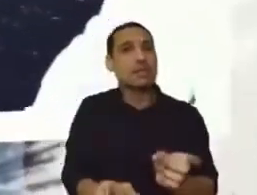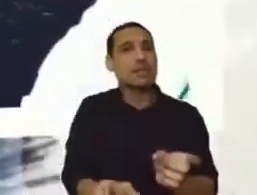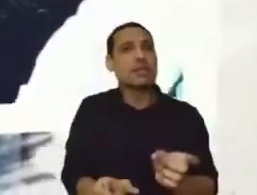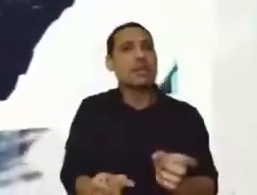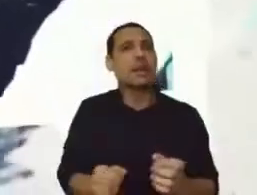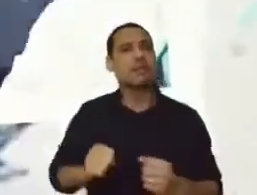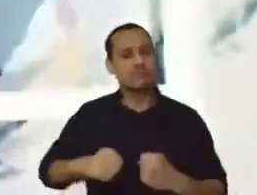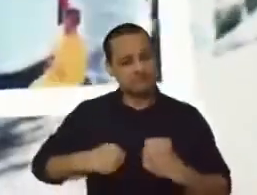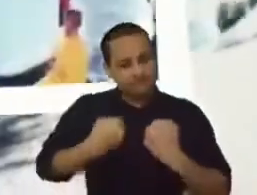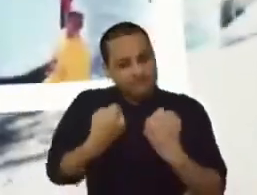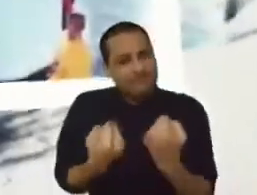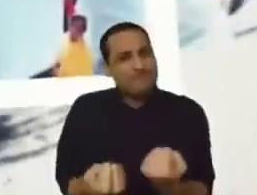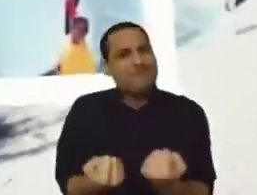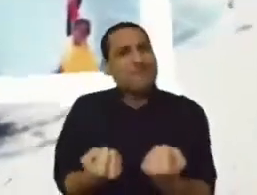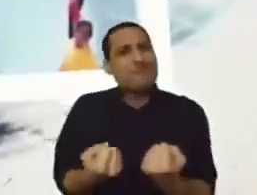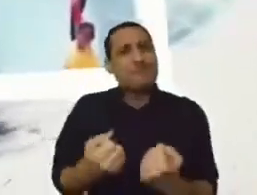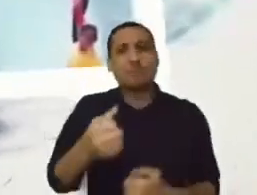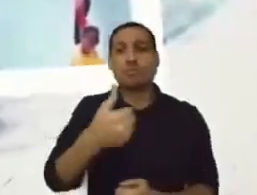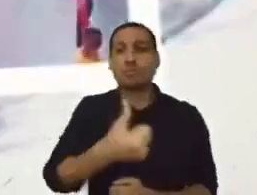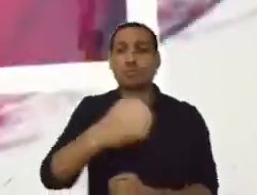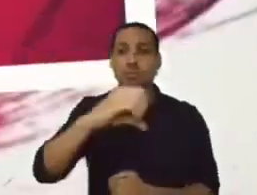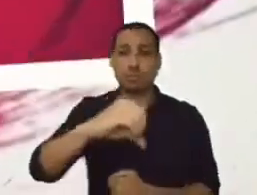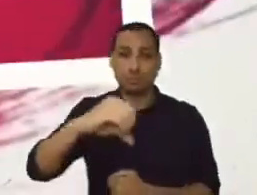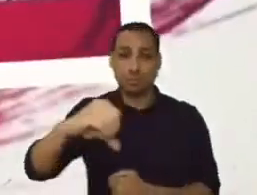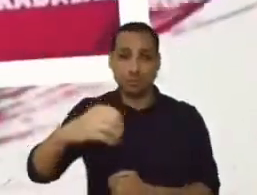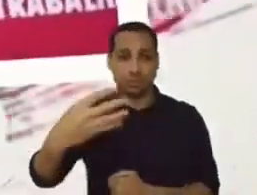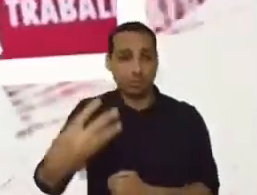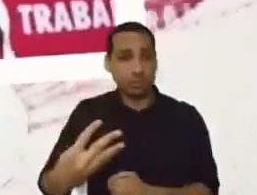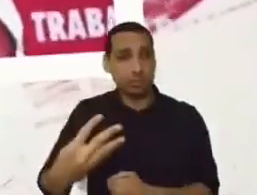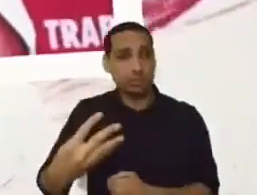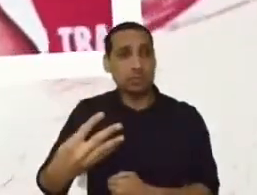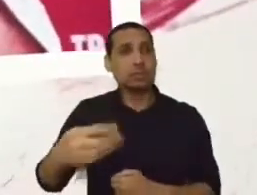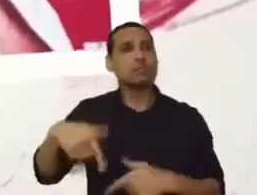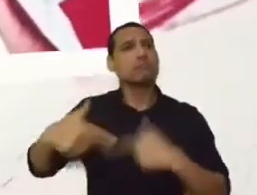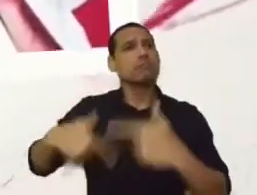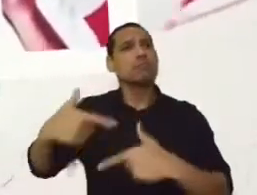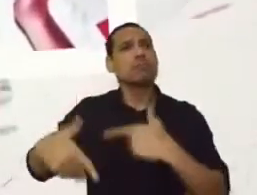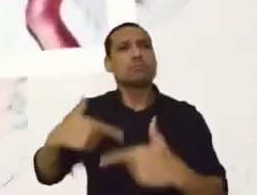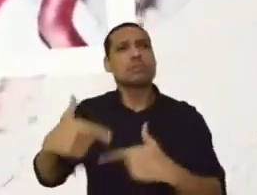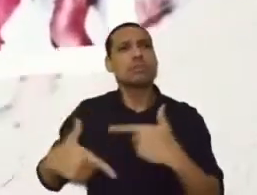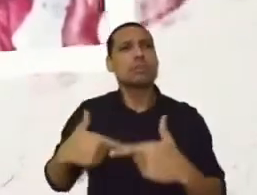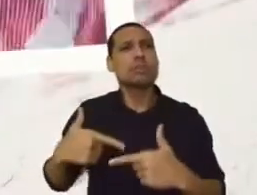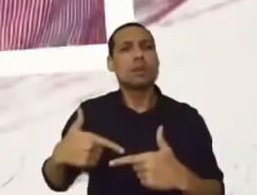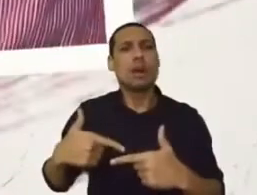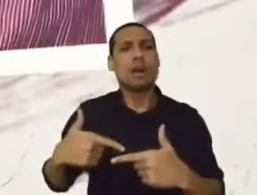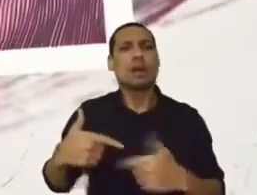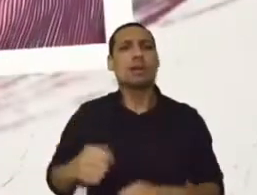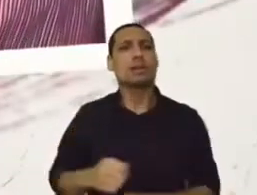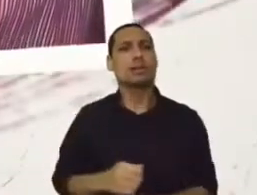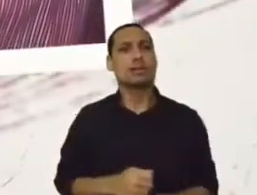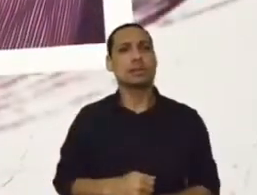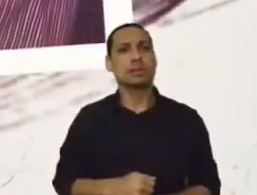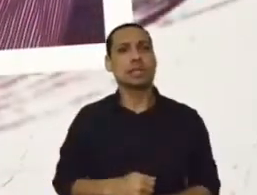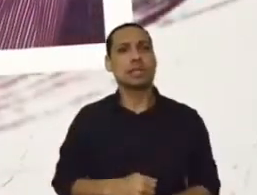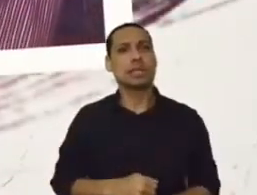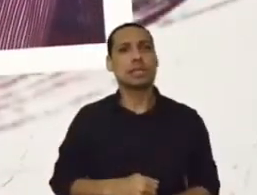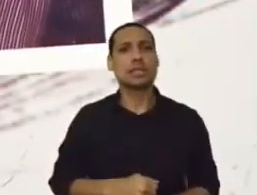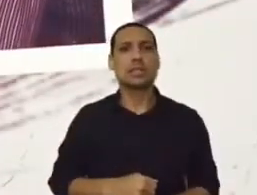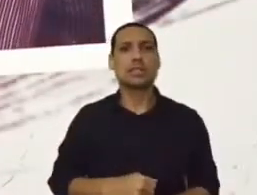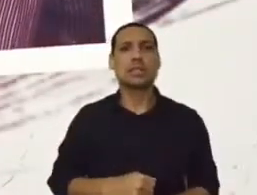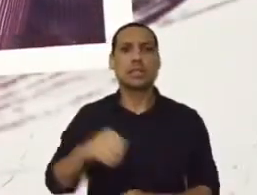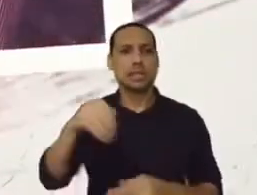fazer parte da direção executiva da CUT e em 2000 é eleito presidente no 7º Congresso. Fortaleceu as